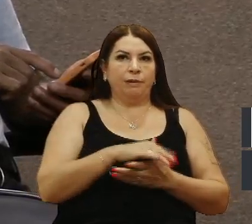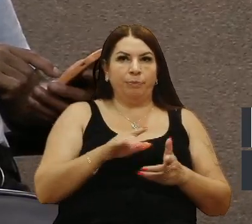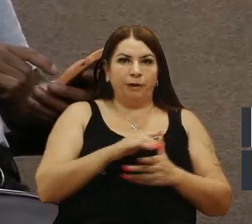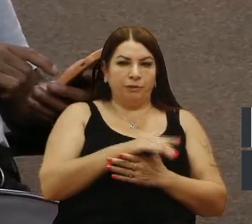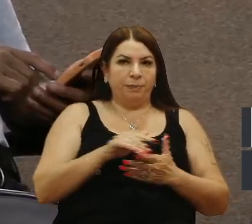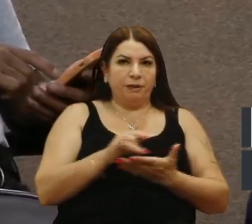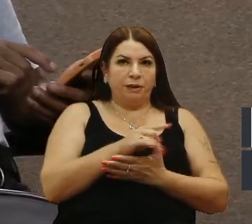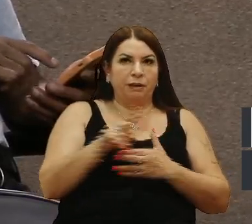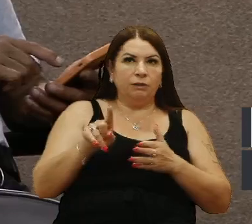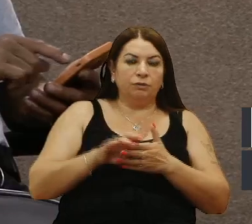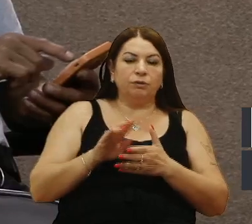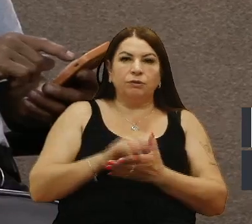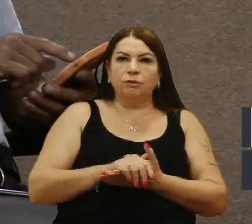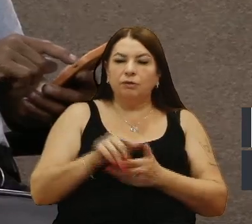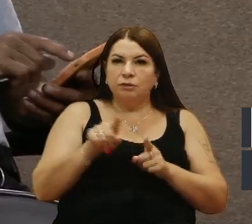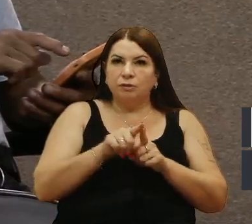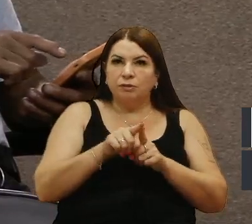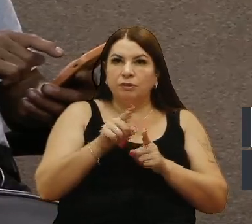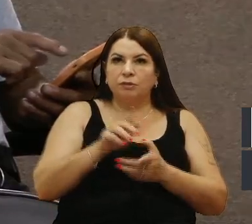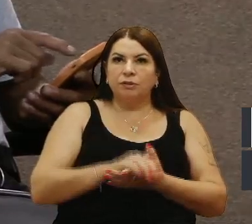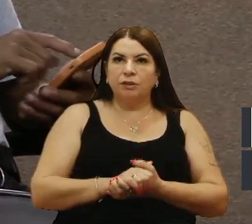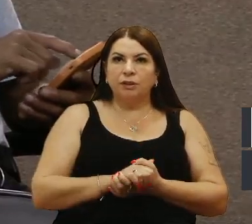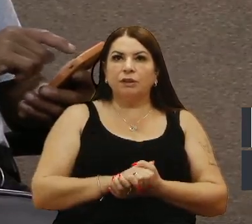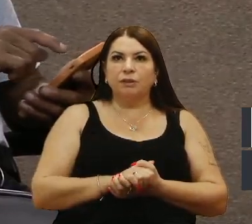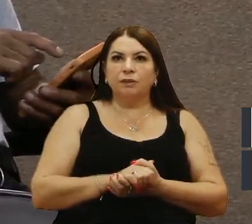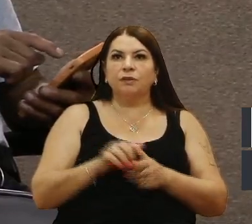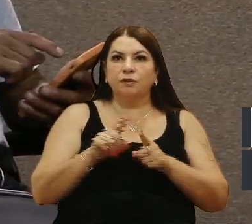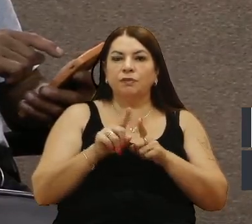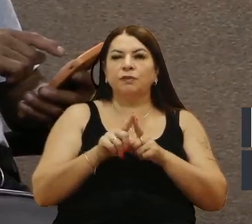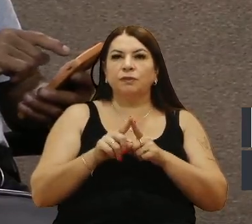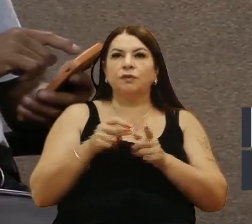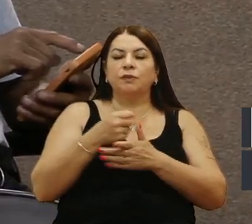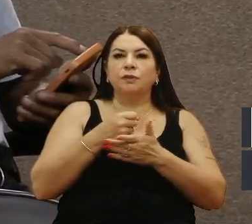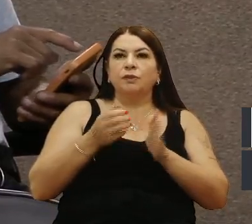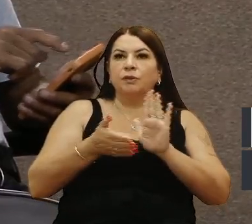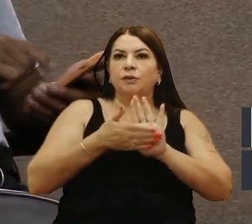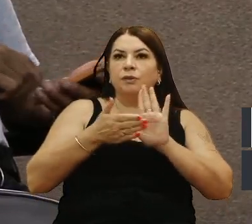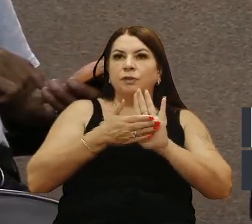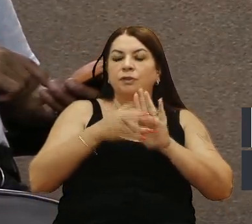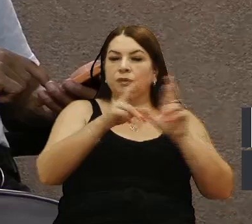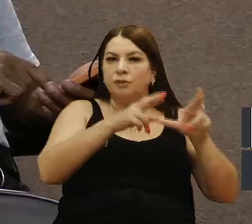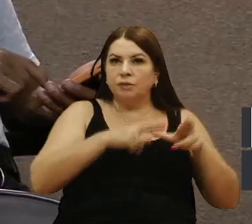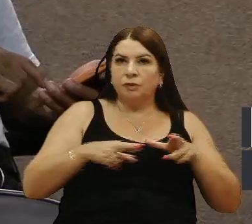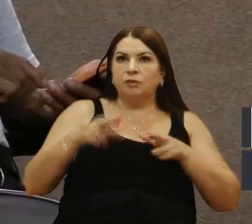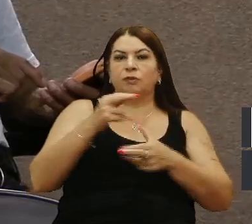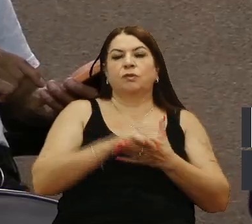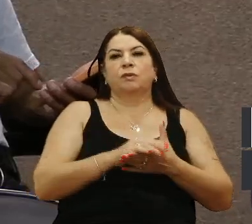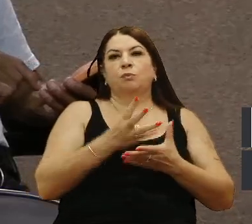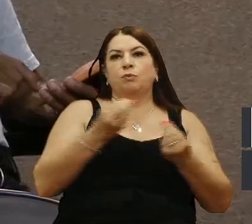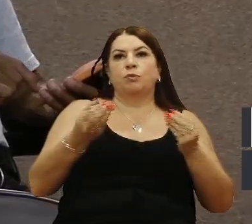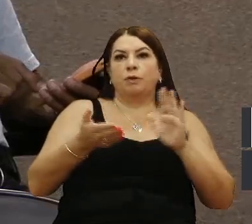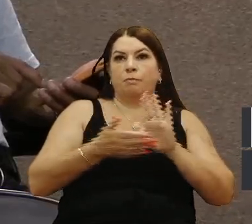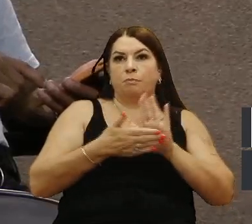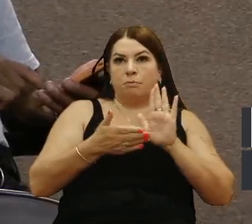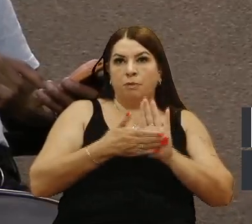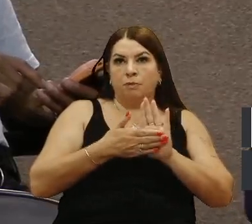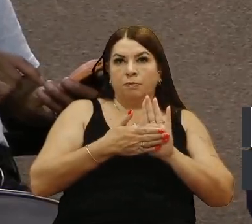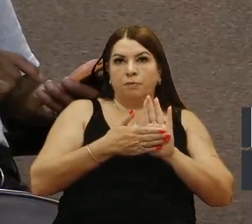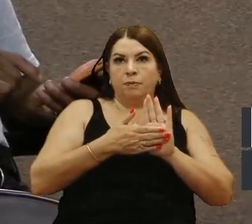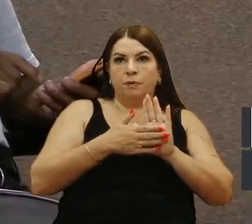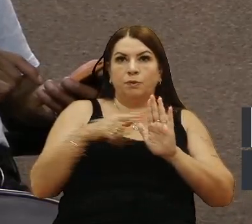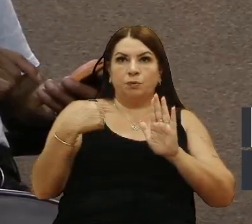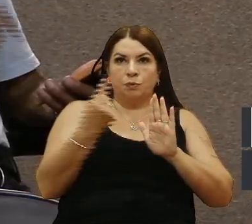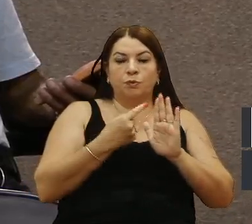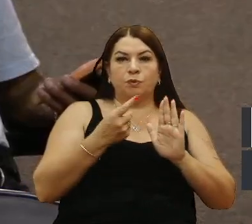luta é muito importante, mas é apenas uma luta, é uma pauta da nossa região, que a gente tem muitas pautas e que a gente, enquanto